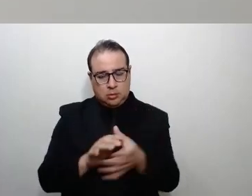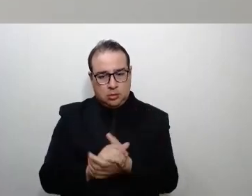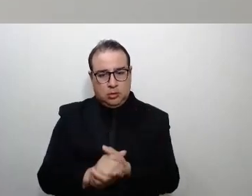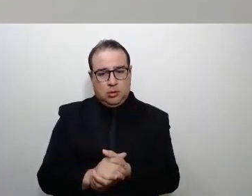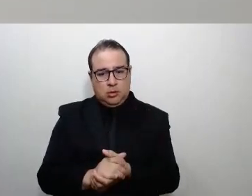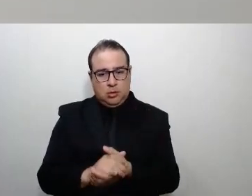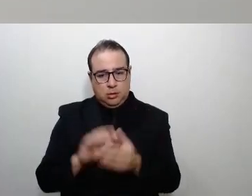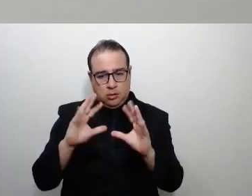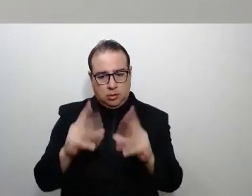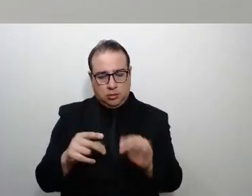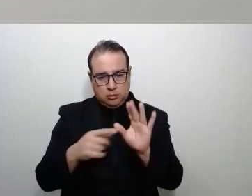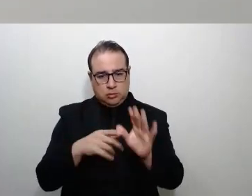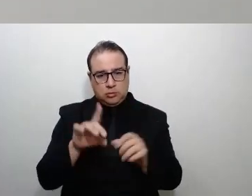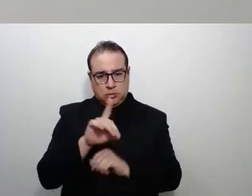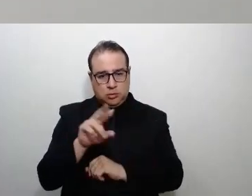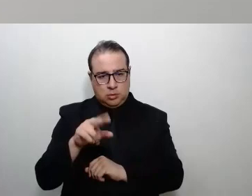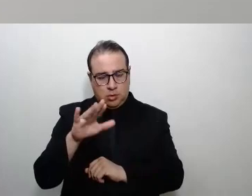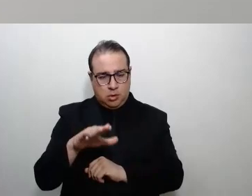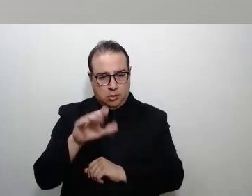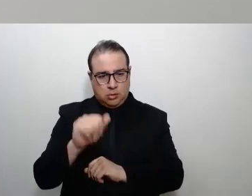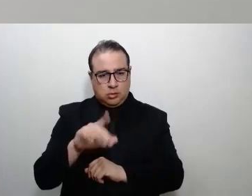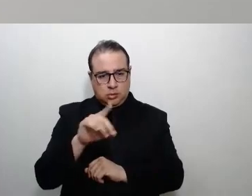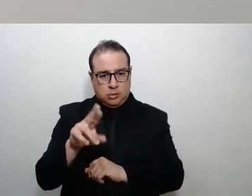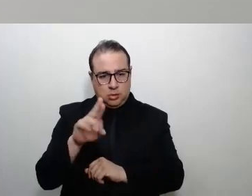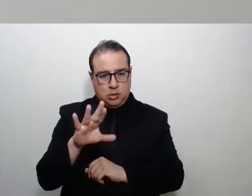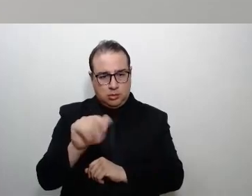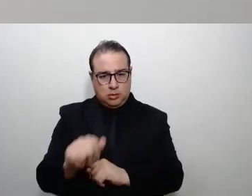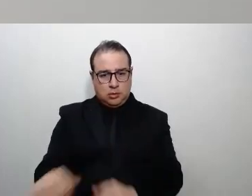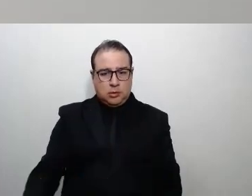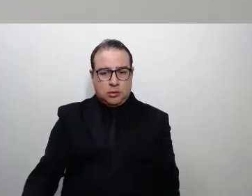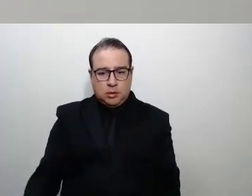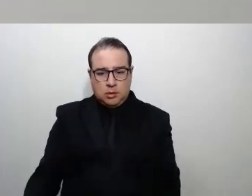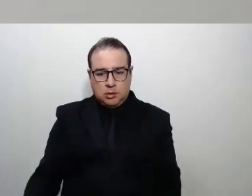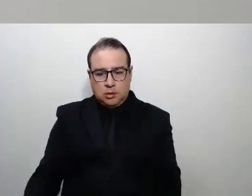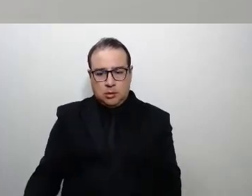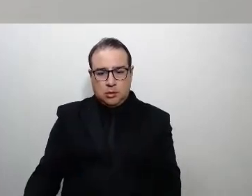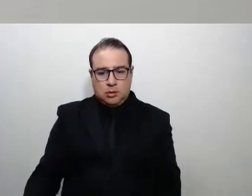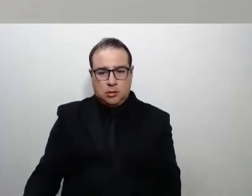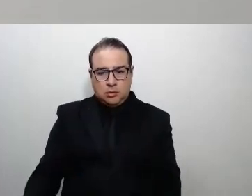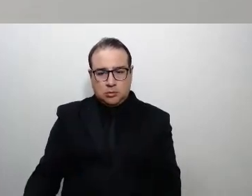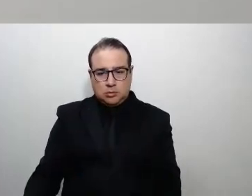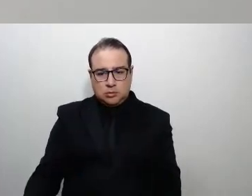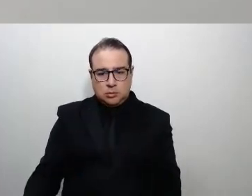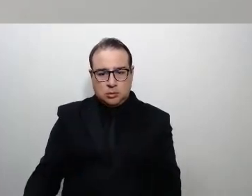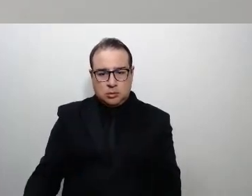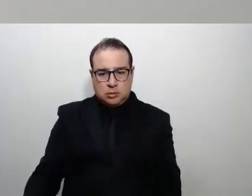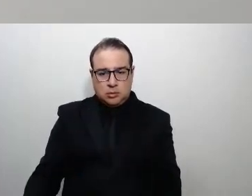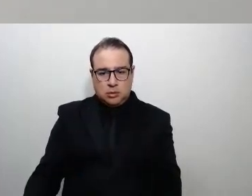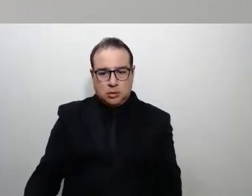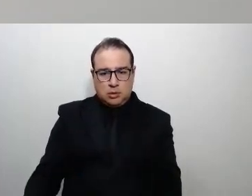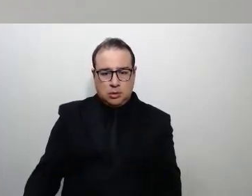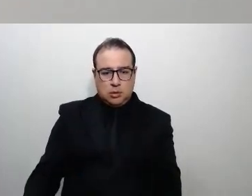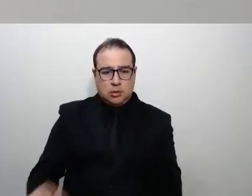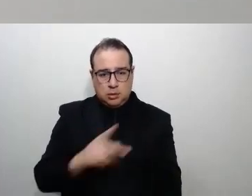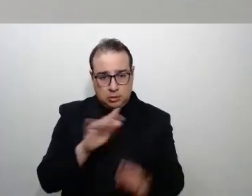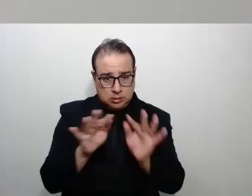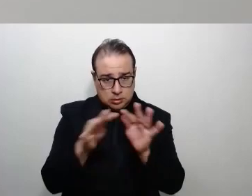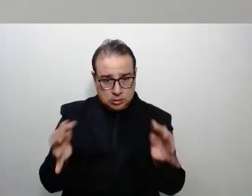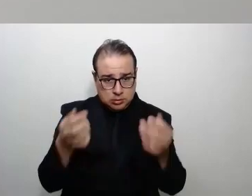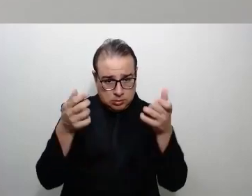da doutora Mônica e da doutora Débora Presidente é a solenidade simples né